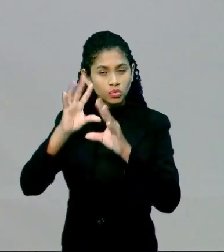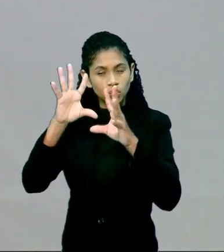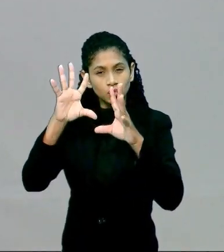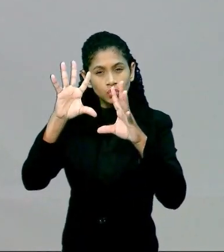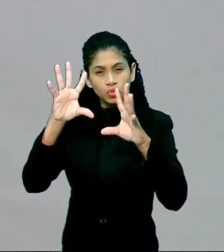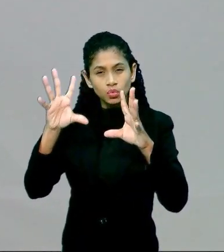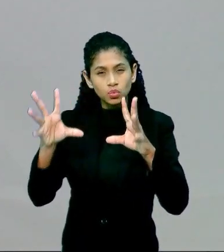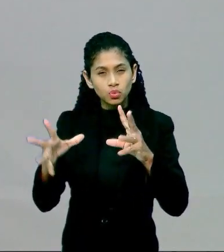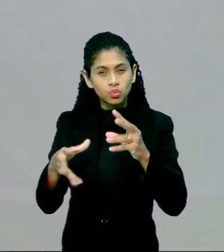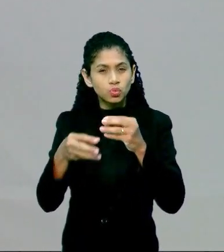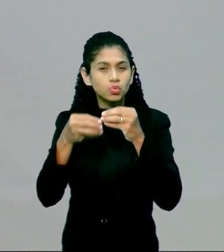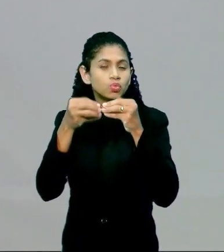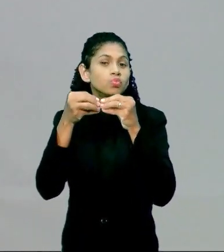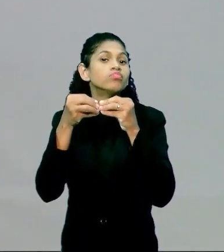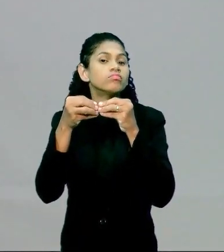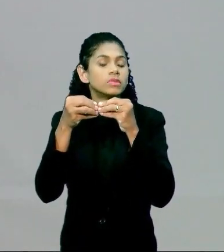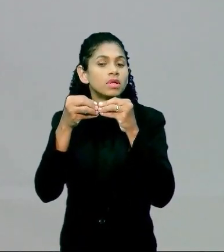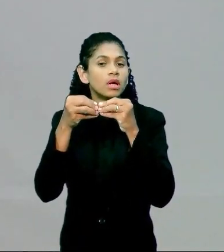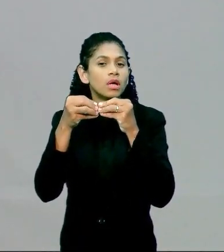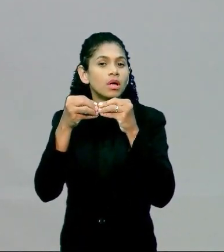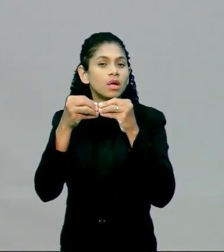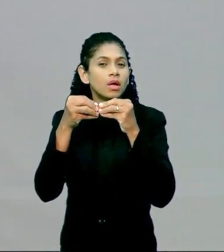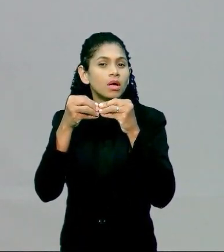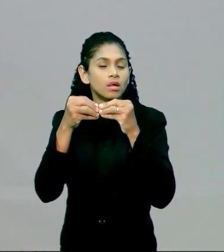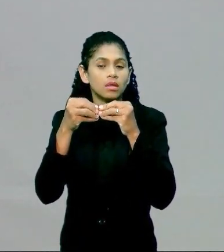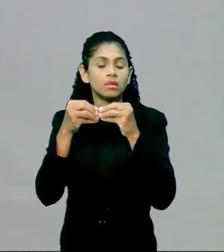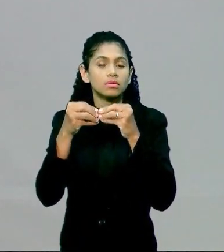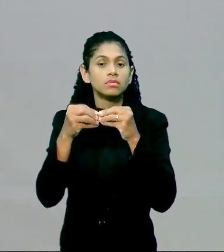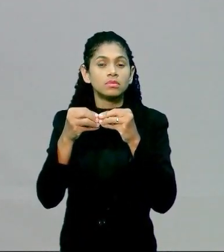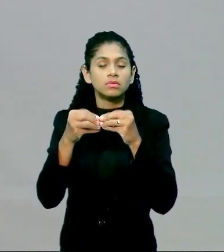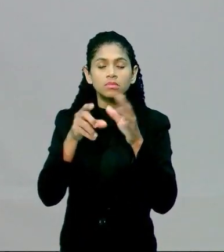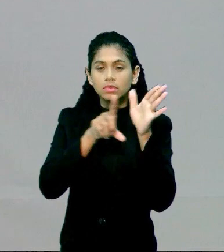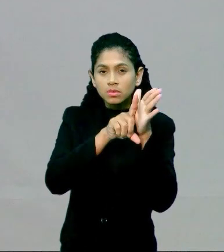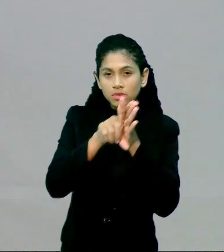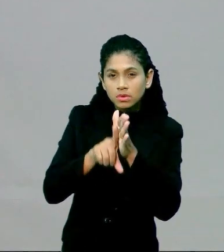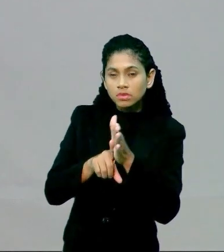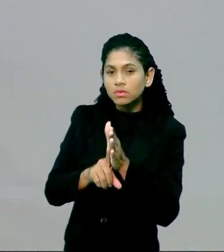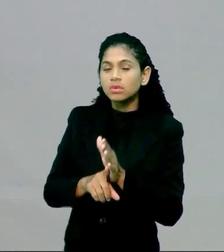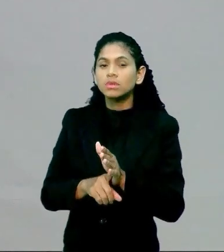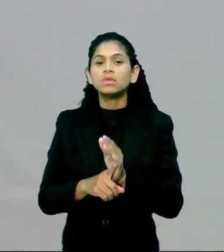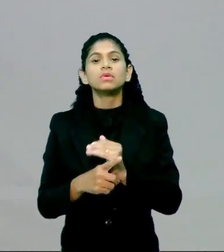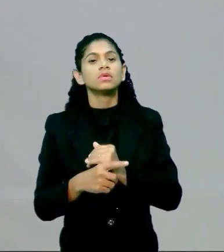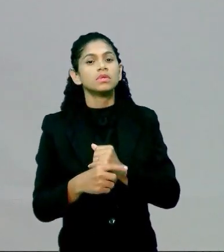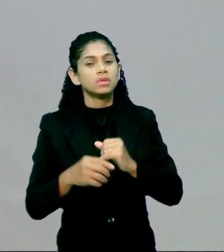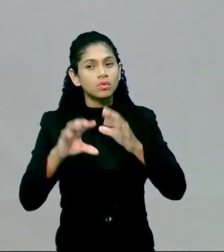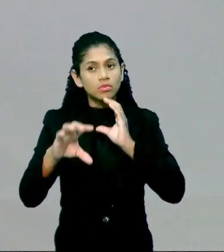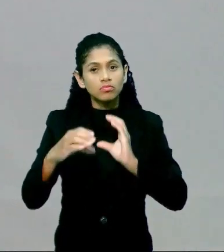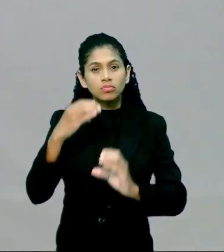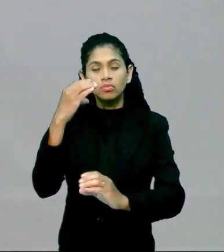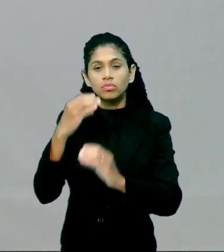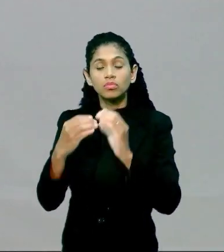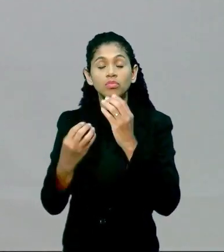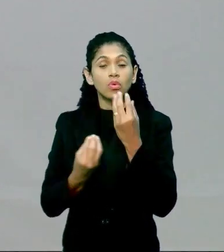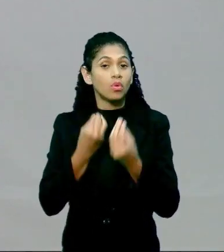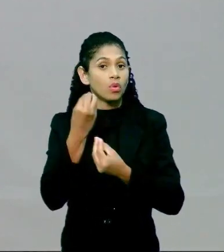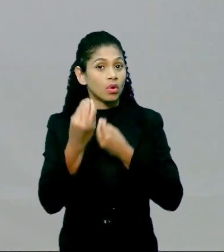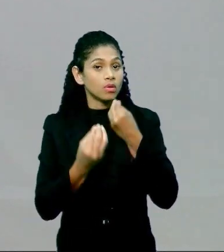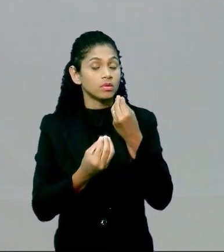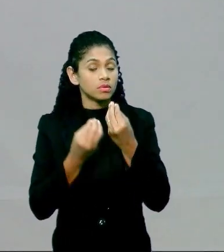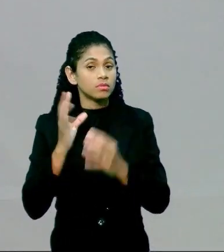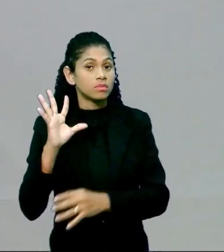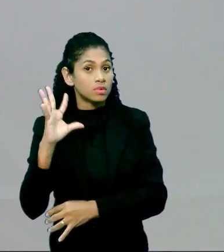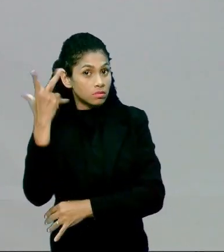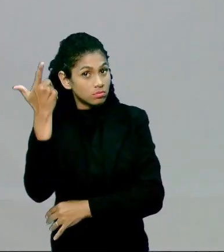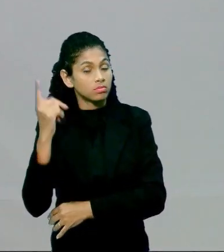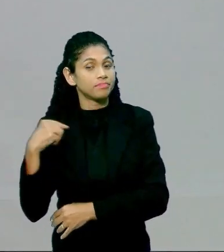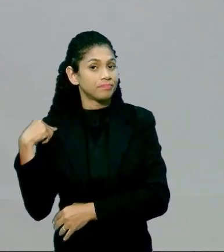aula específica analisando cada cantiga dessa, o que tem de diferente, como isso ressoa na nossa literatura